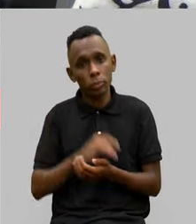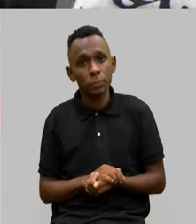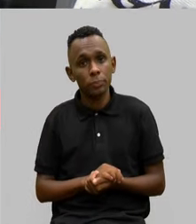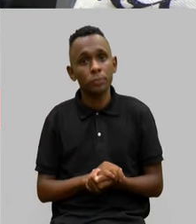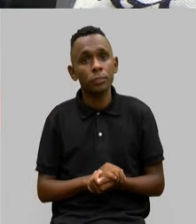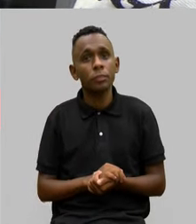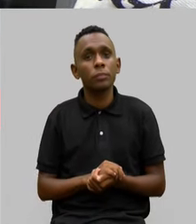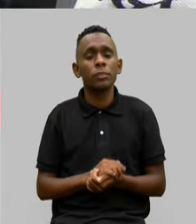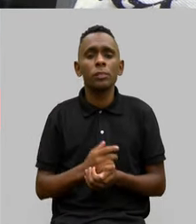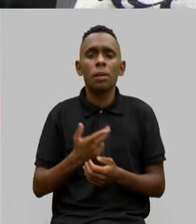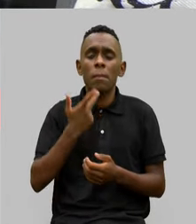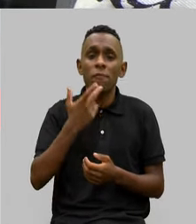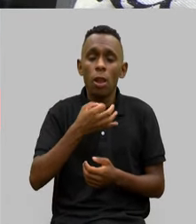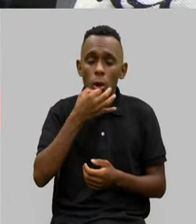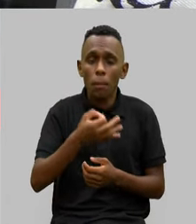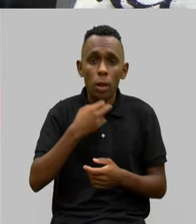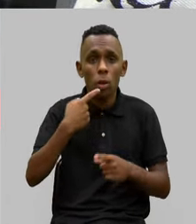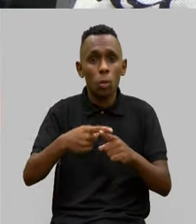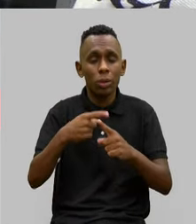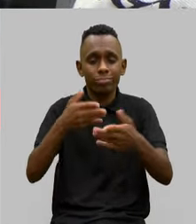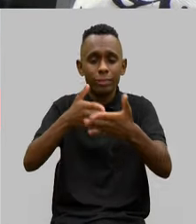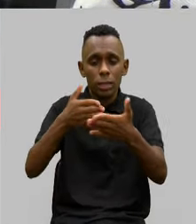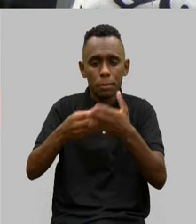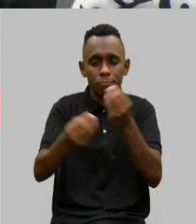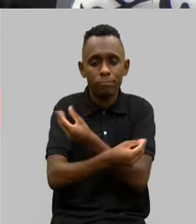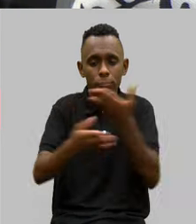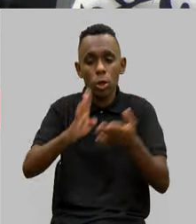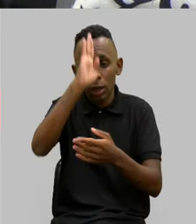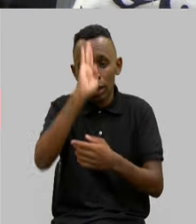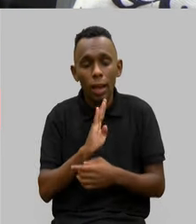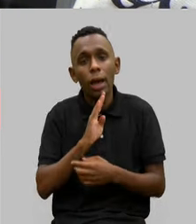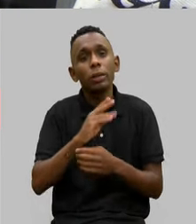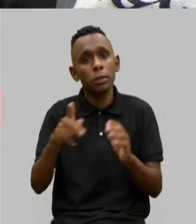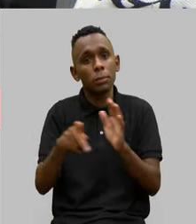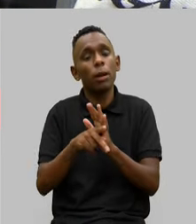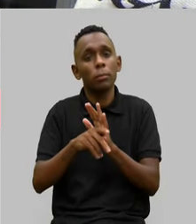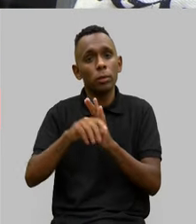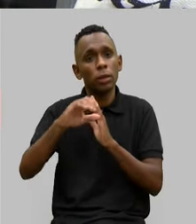justificar a opção por restringir o fornecimento gratuito dos medicamentos